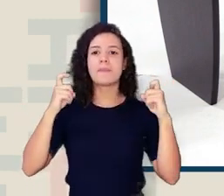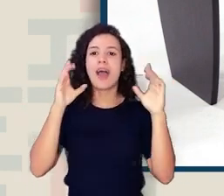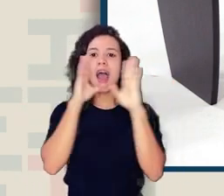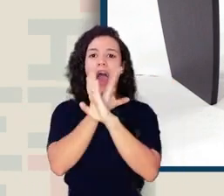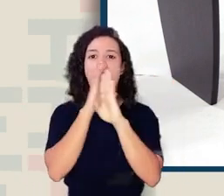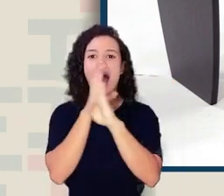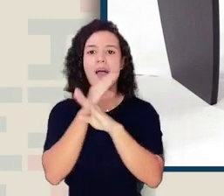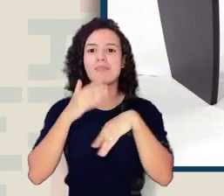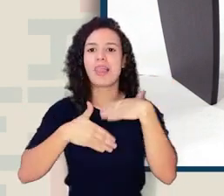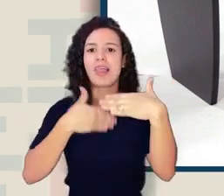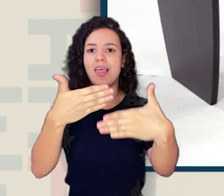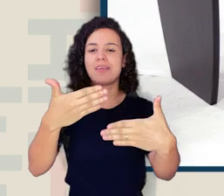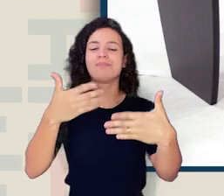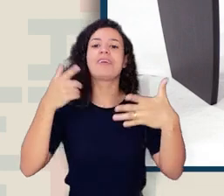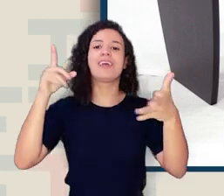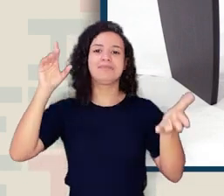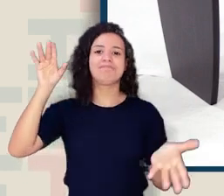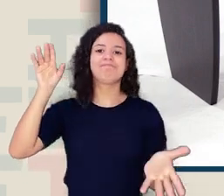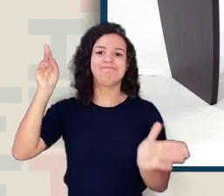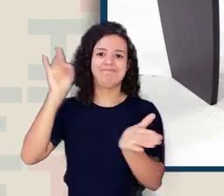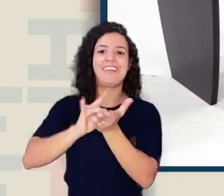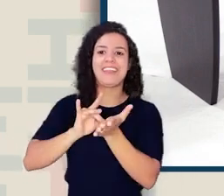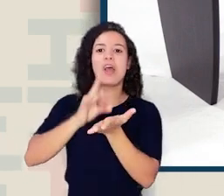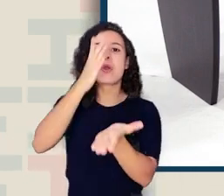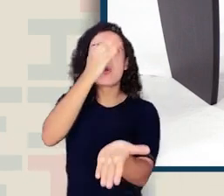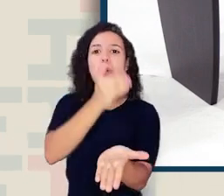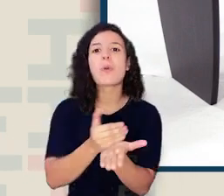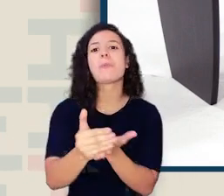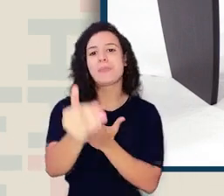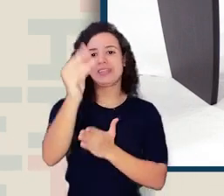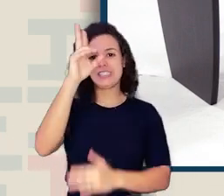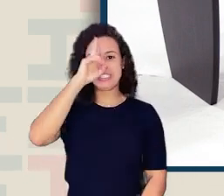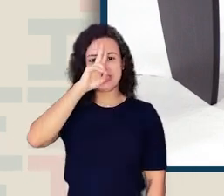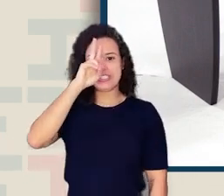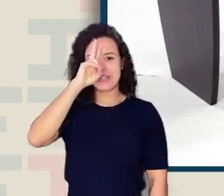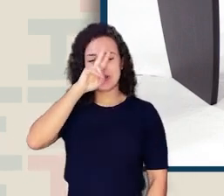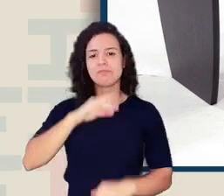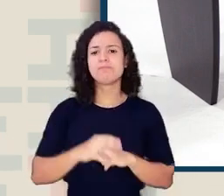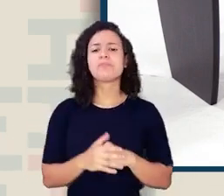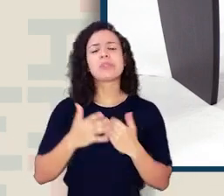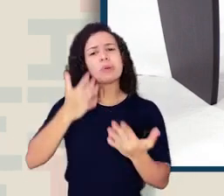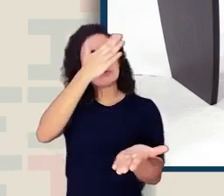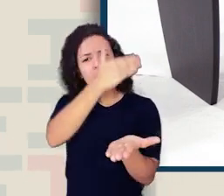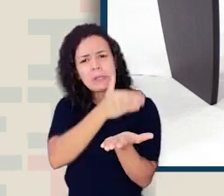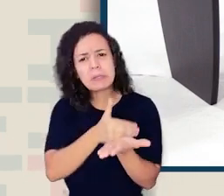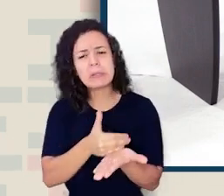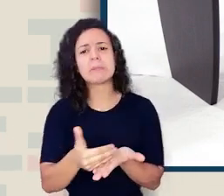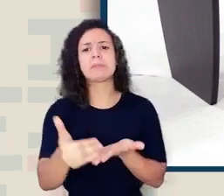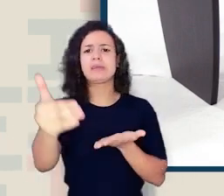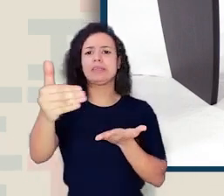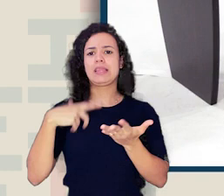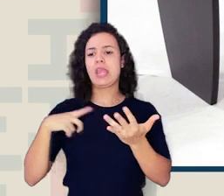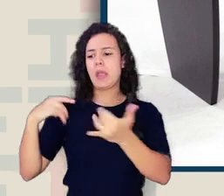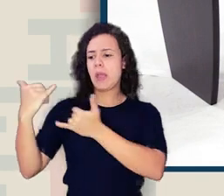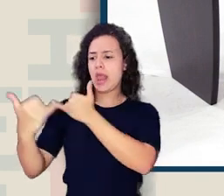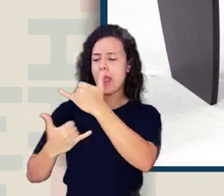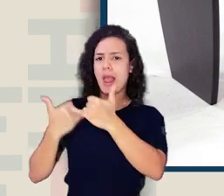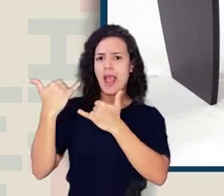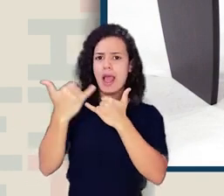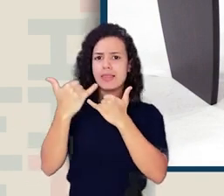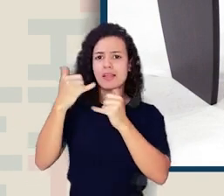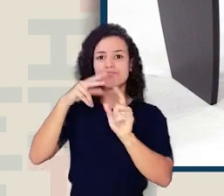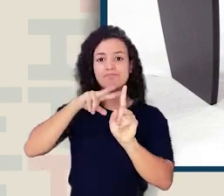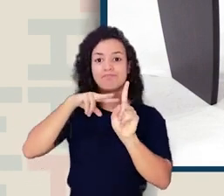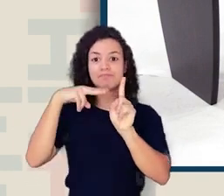mais acelerado. Aí a história começa. Quando essa história começa, essa brincadeira se junta a